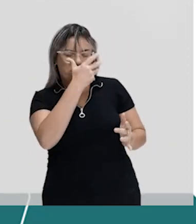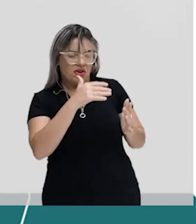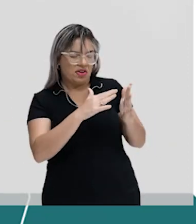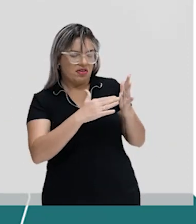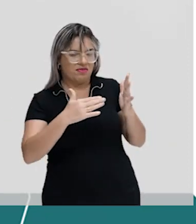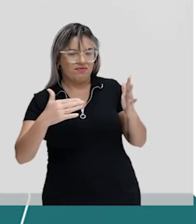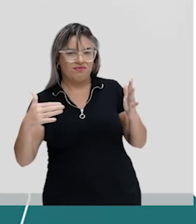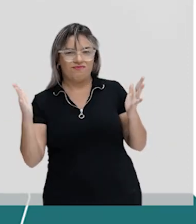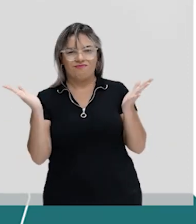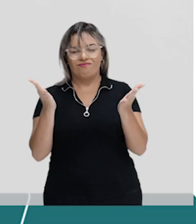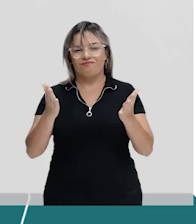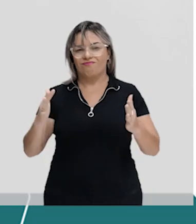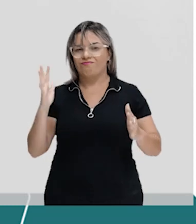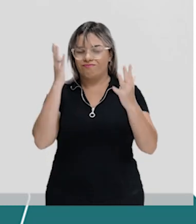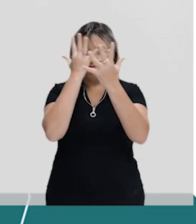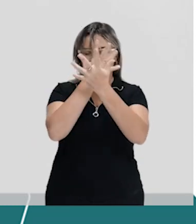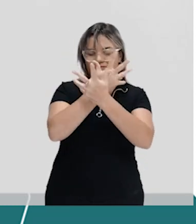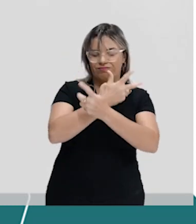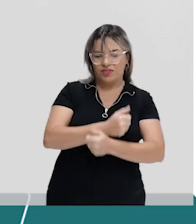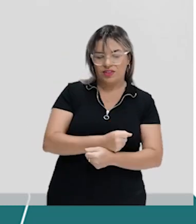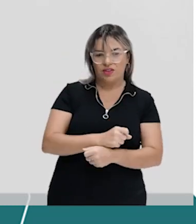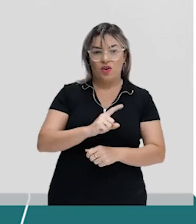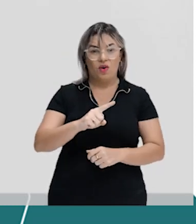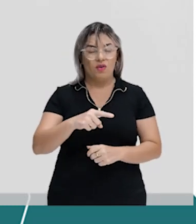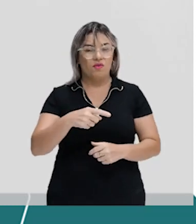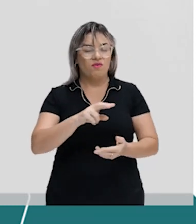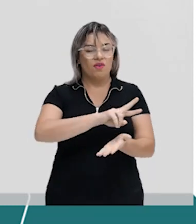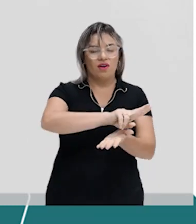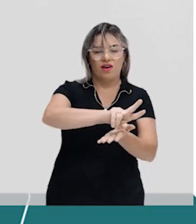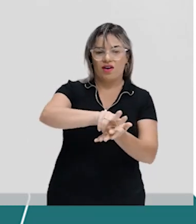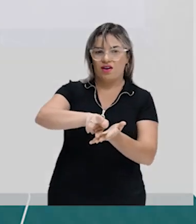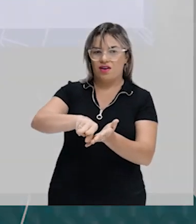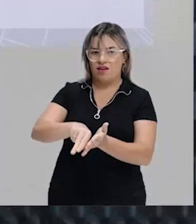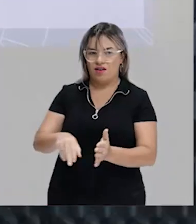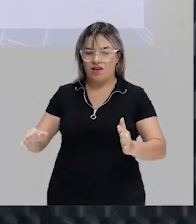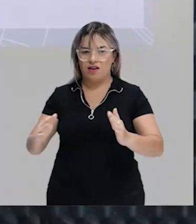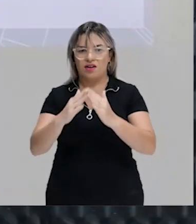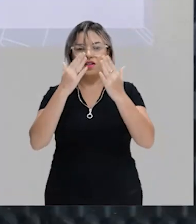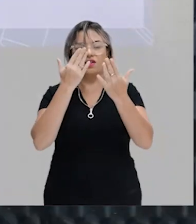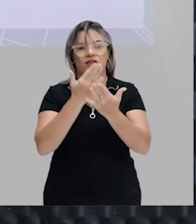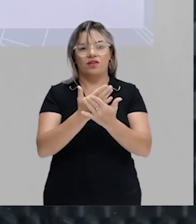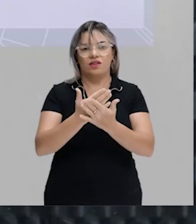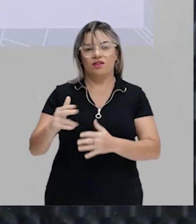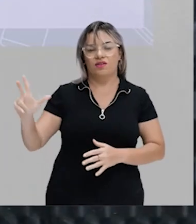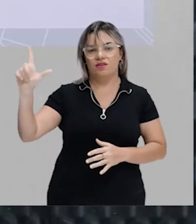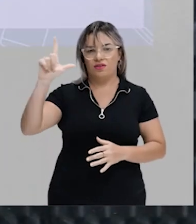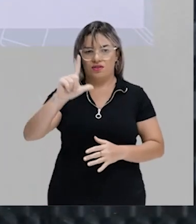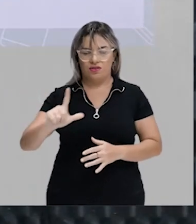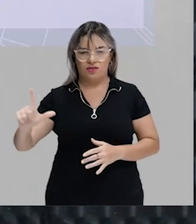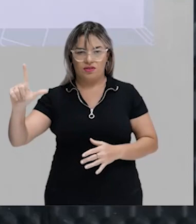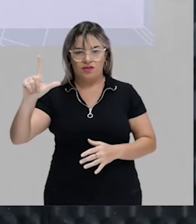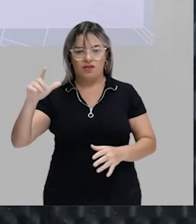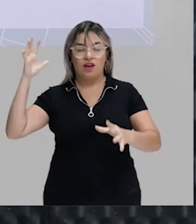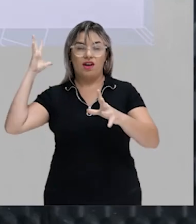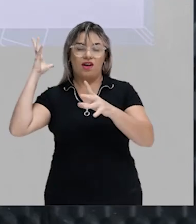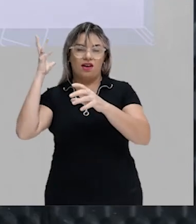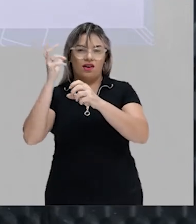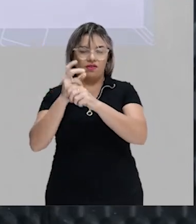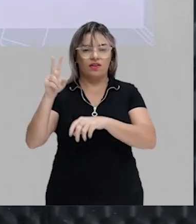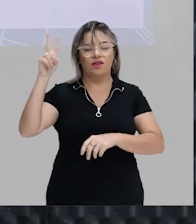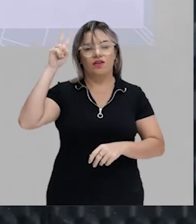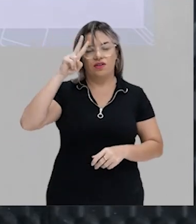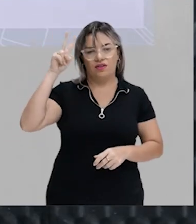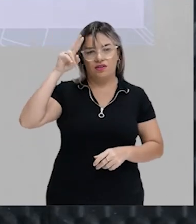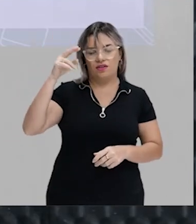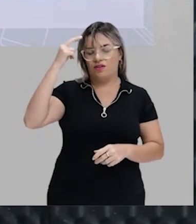trabalhar outras escolas literárias que vão precisar que nós relembremos esse momento aqui